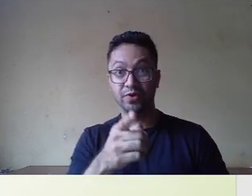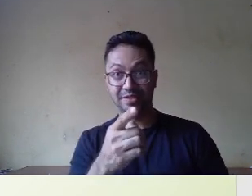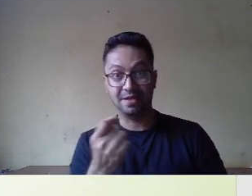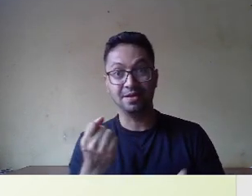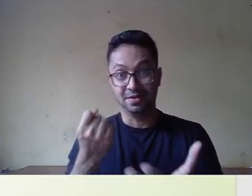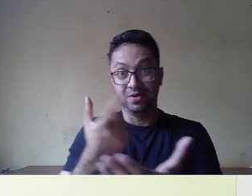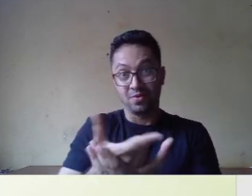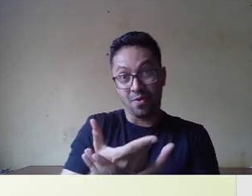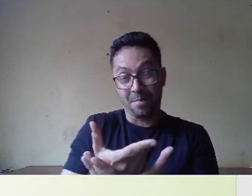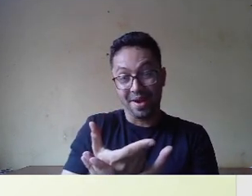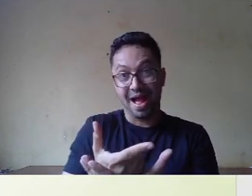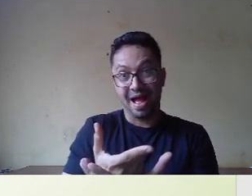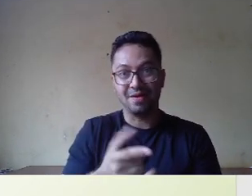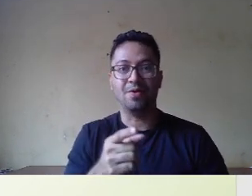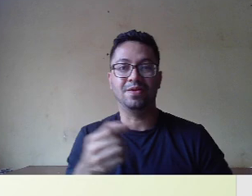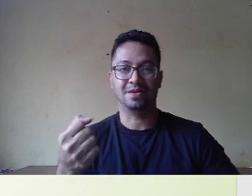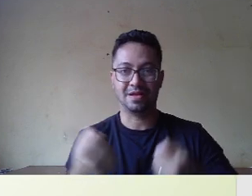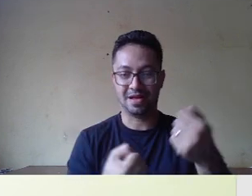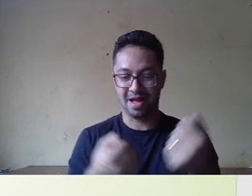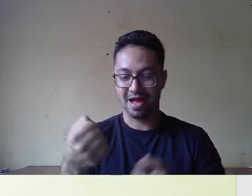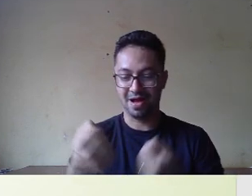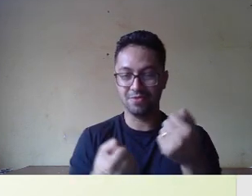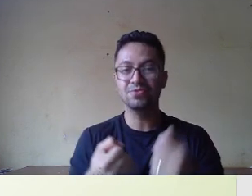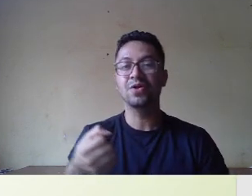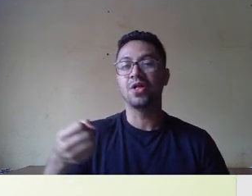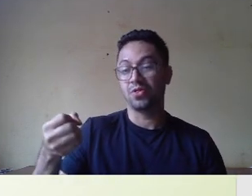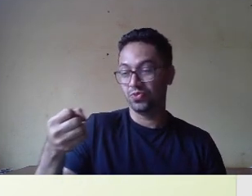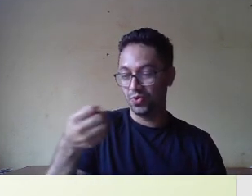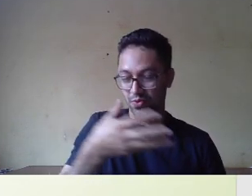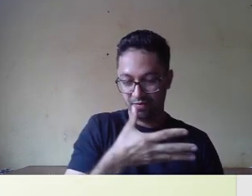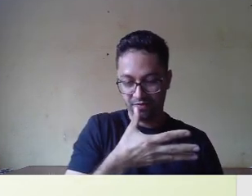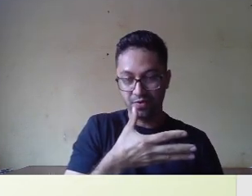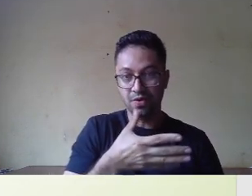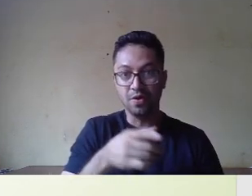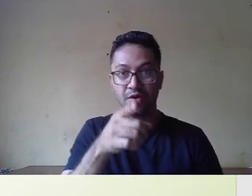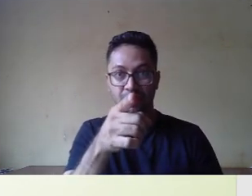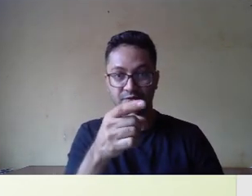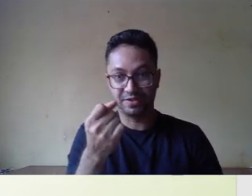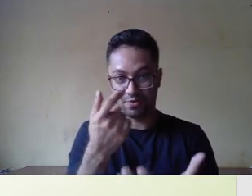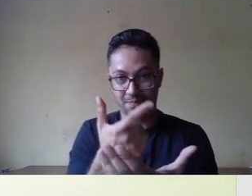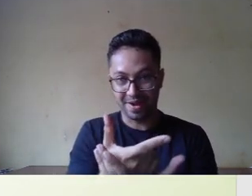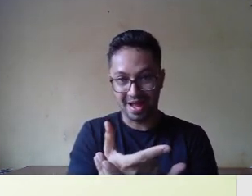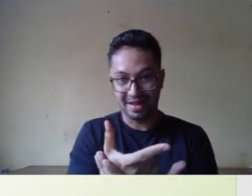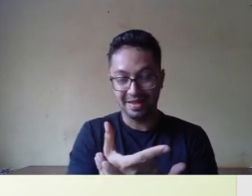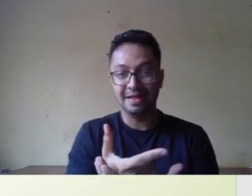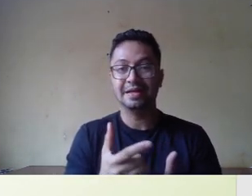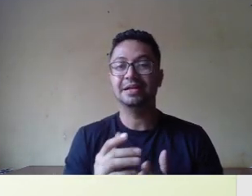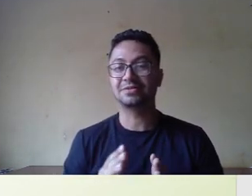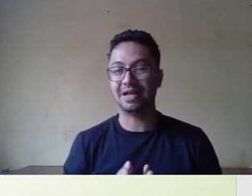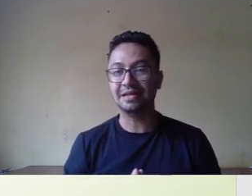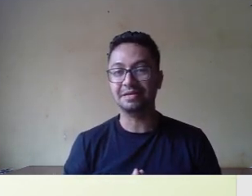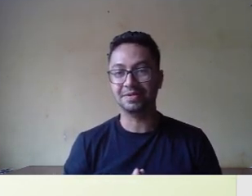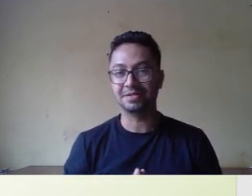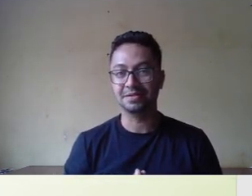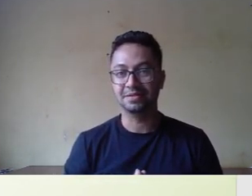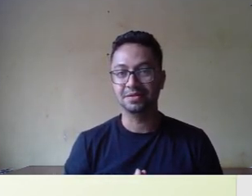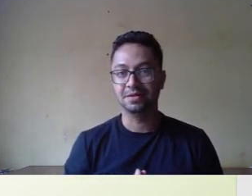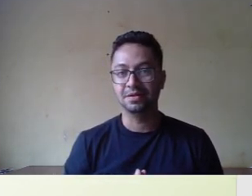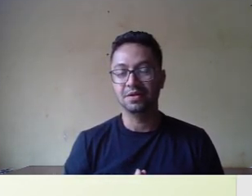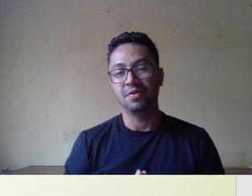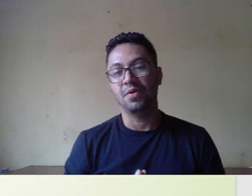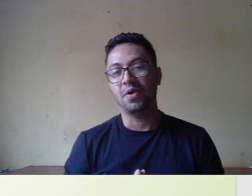novo, você comprar, carro novo, você comprar, isso na